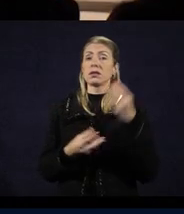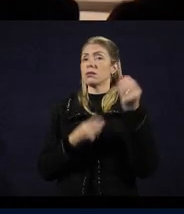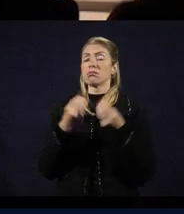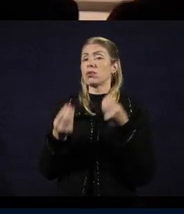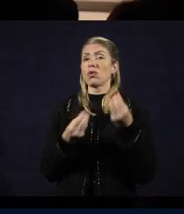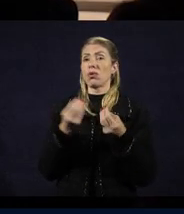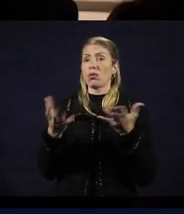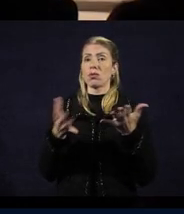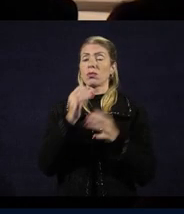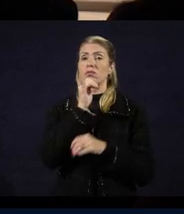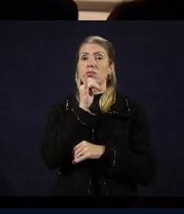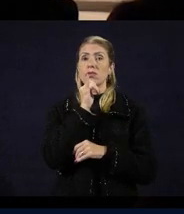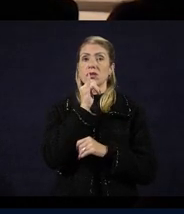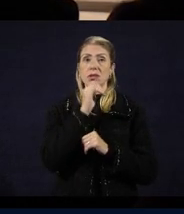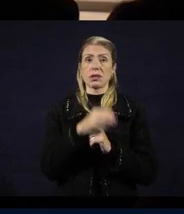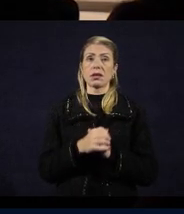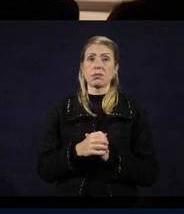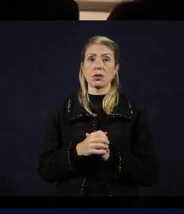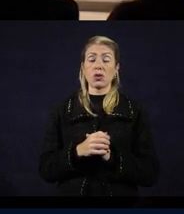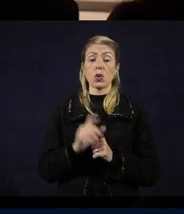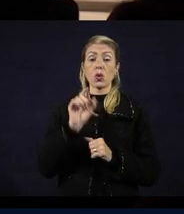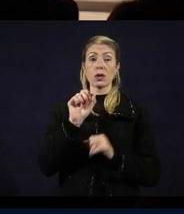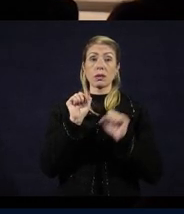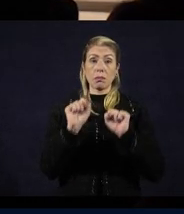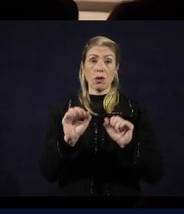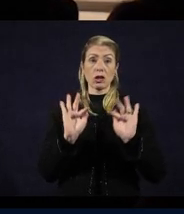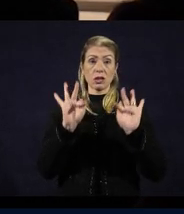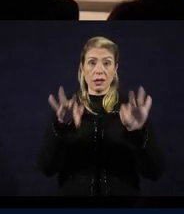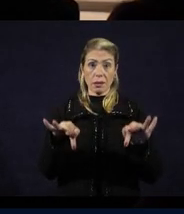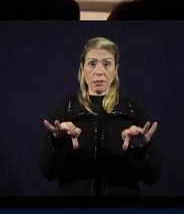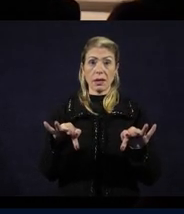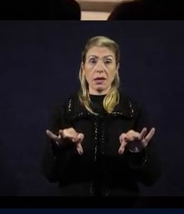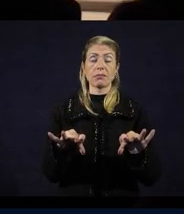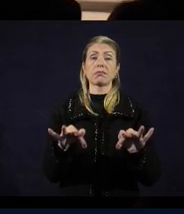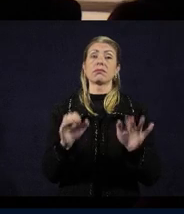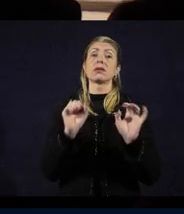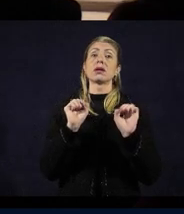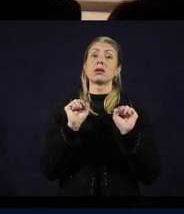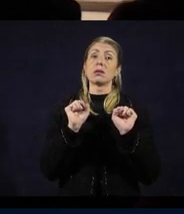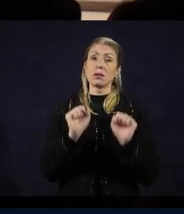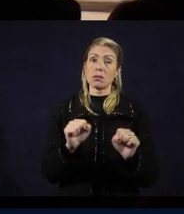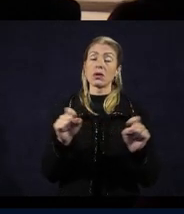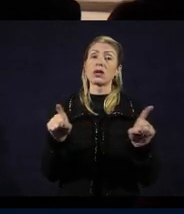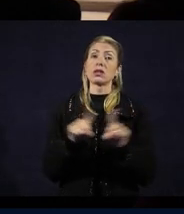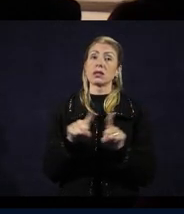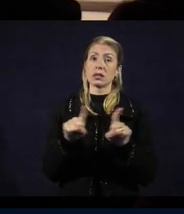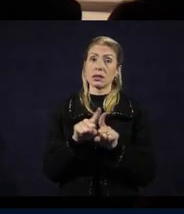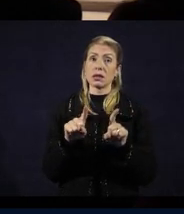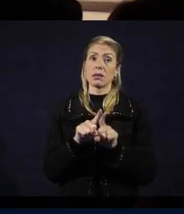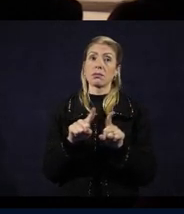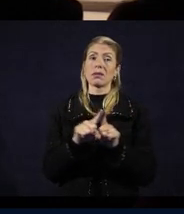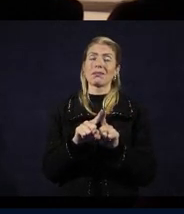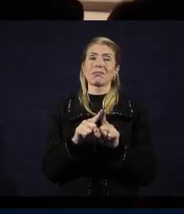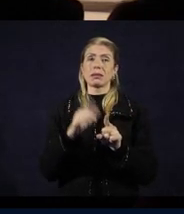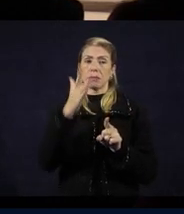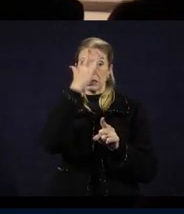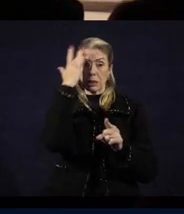seja aquilo que é finito é acaba ficando ainda mais disputado